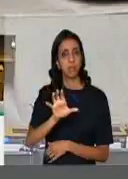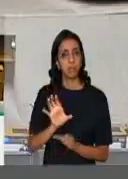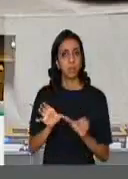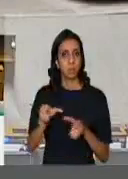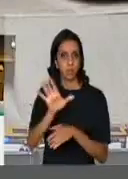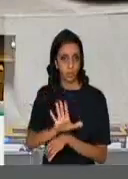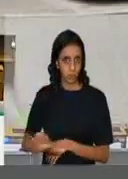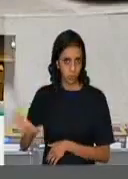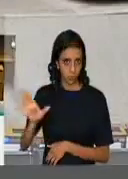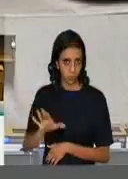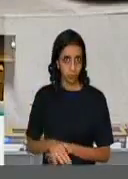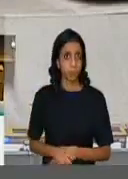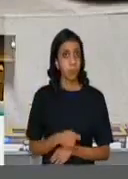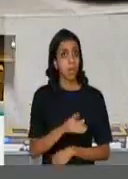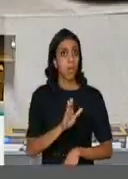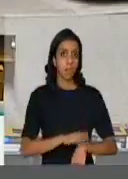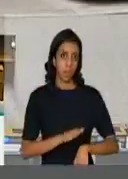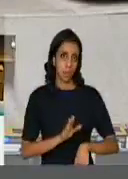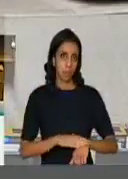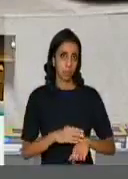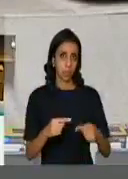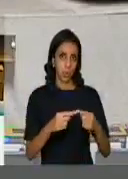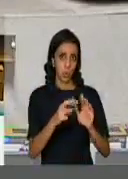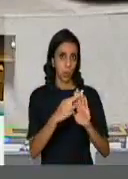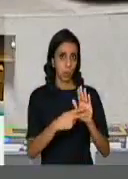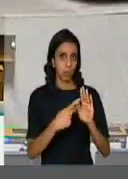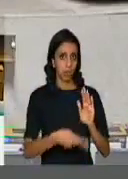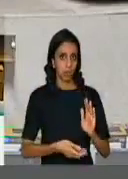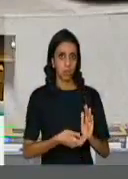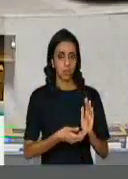Vossa Excelência dispõe do tempo regimental.